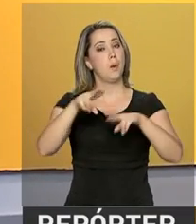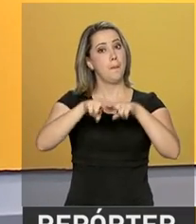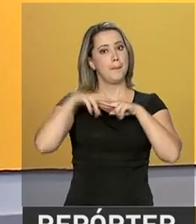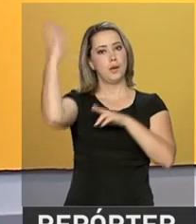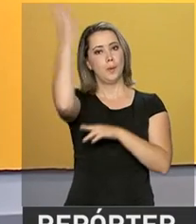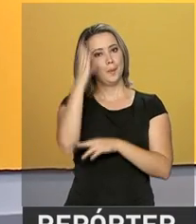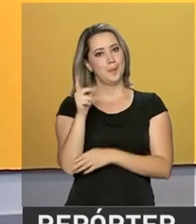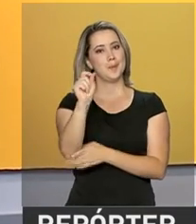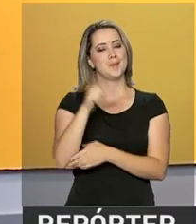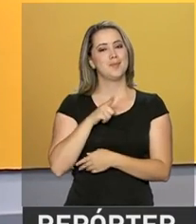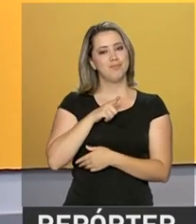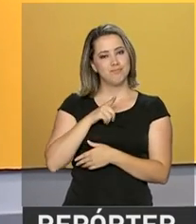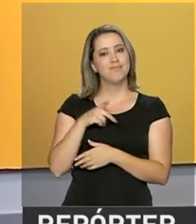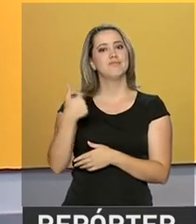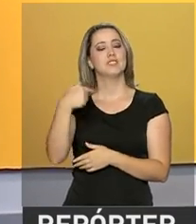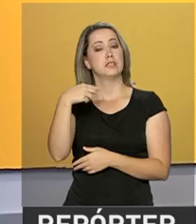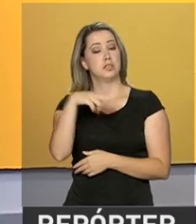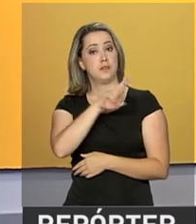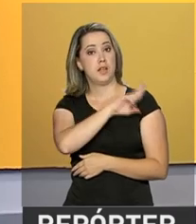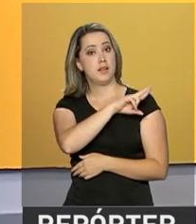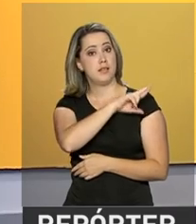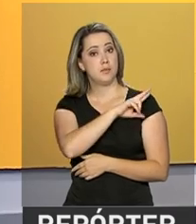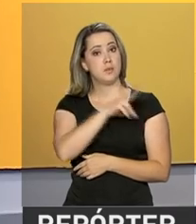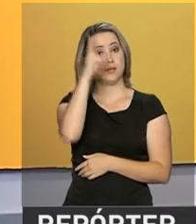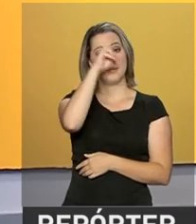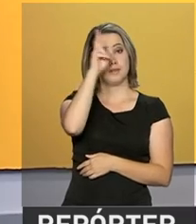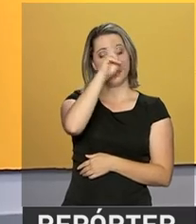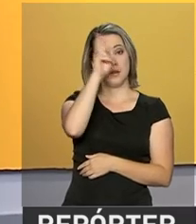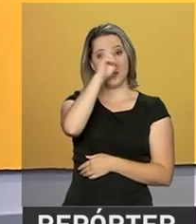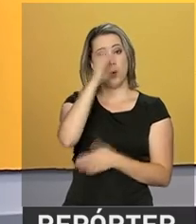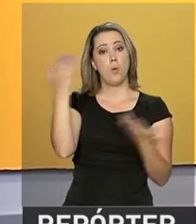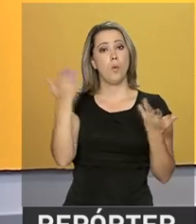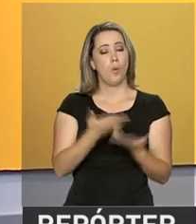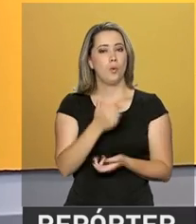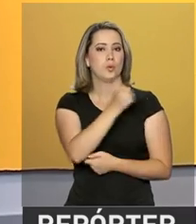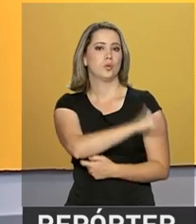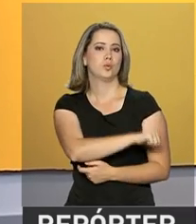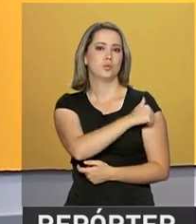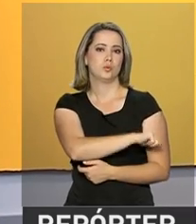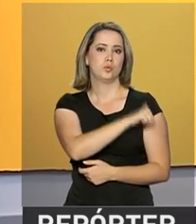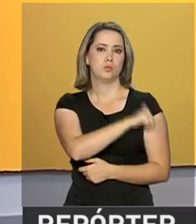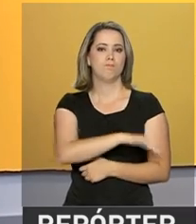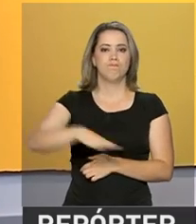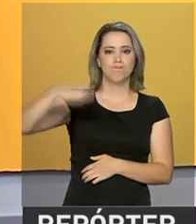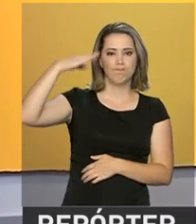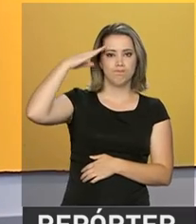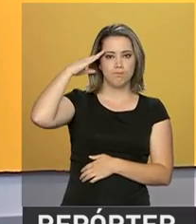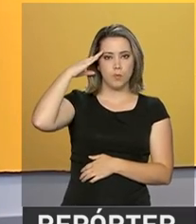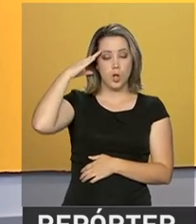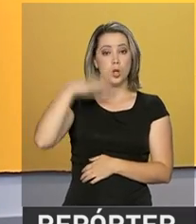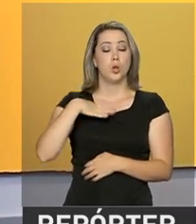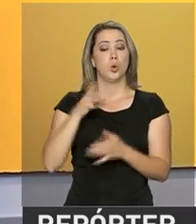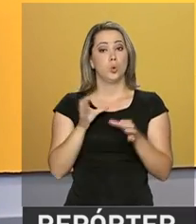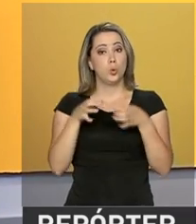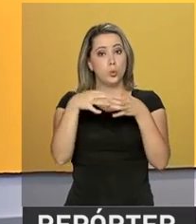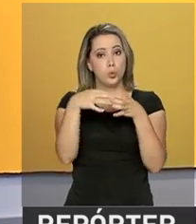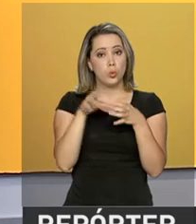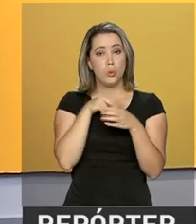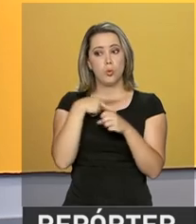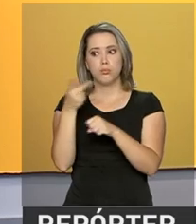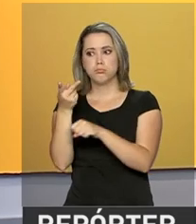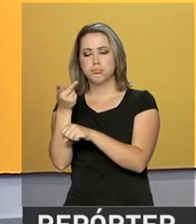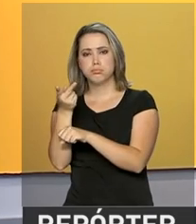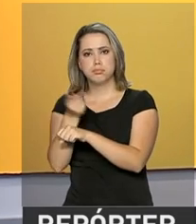seu papel na história relembrado hoje no Rio de Janeiro. Ex-combatentes da Força Expedicionária Brasileira